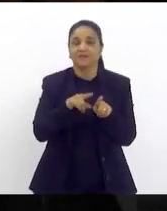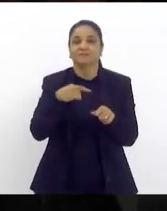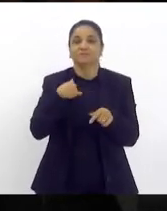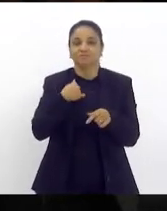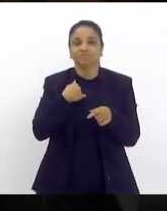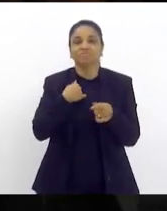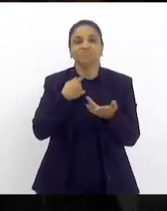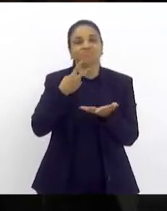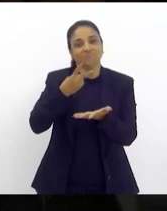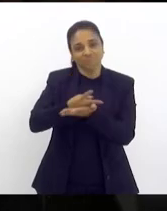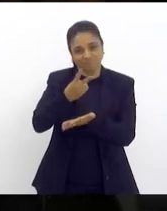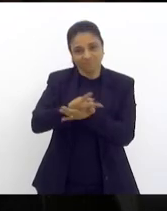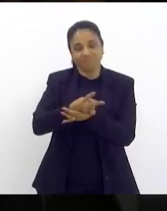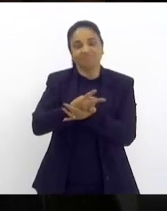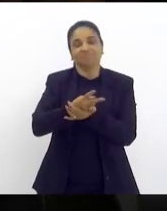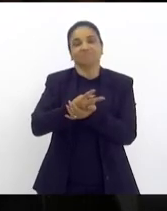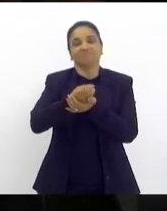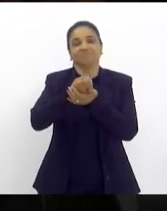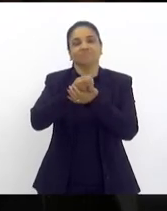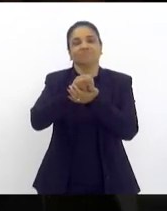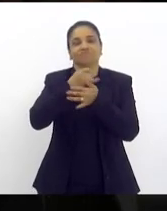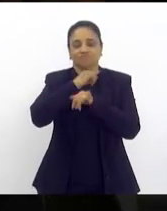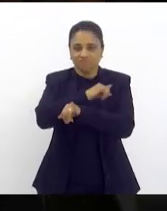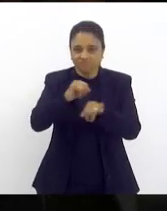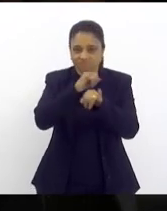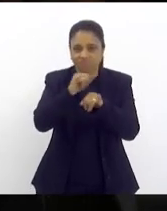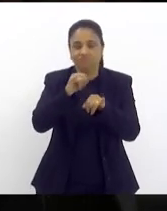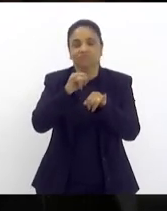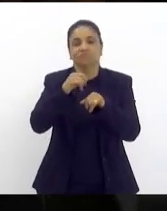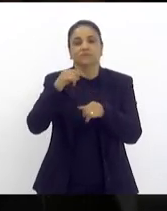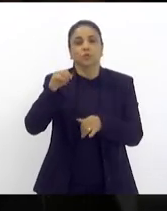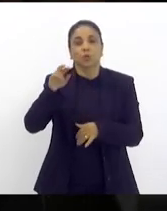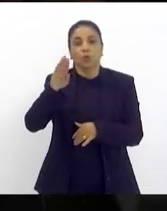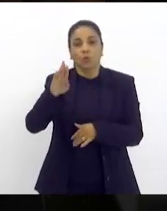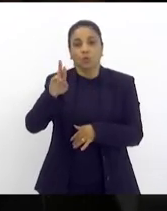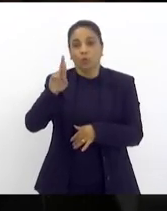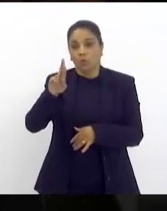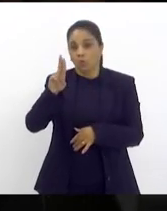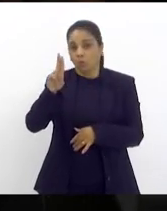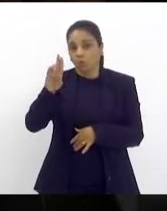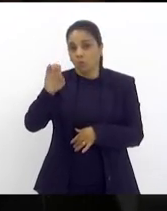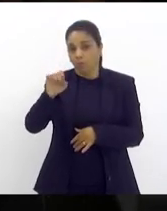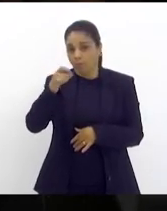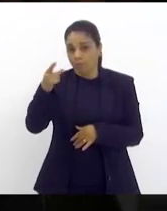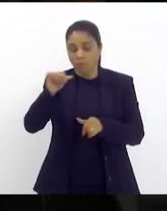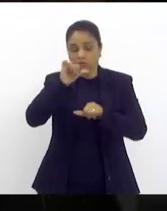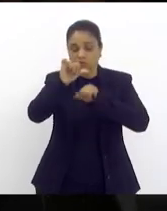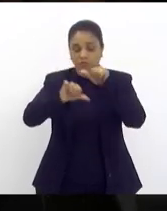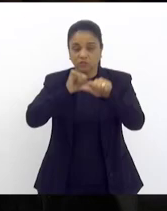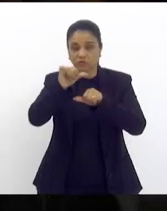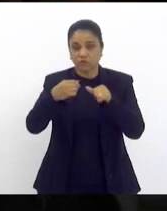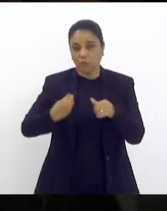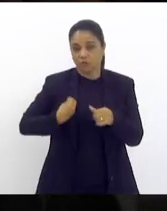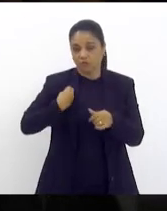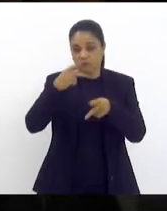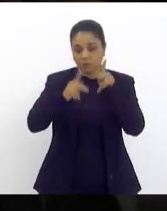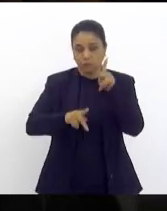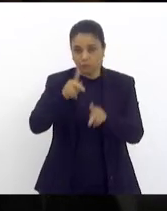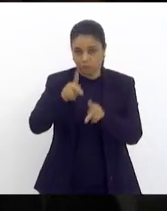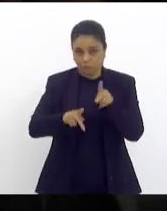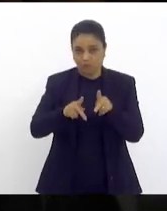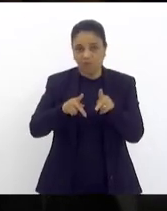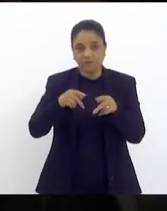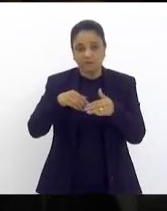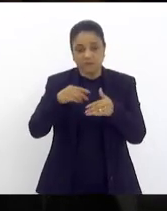o Rubão tem transformado a vida da população de Itaguaí. Hoje você chega em Itaguaí, você vê avanços na cidade.